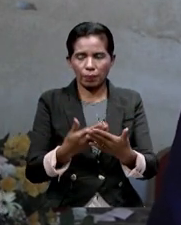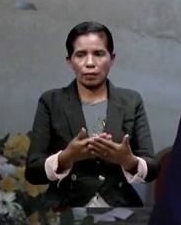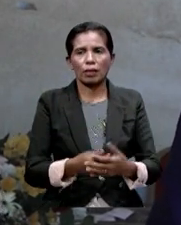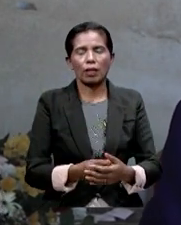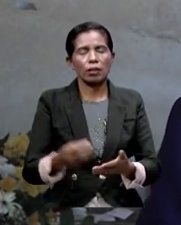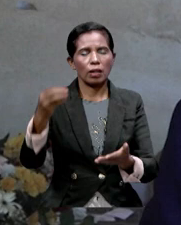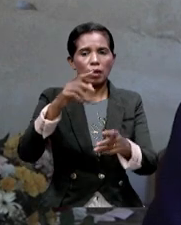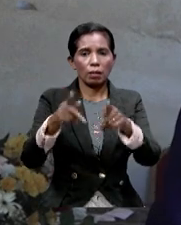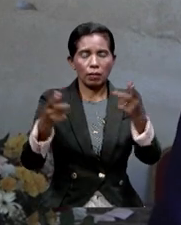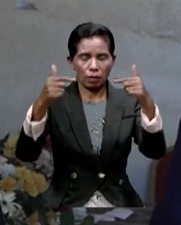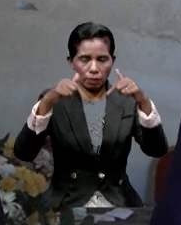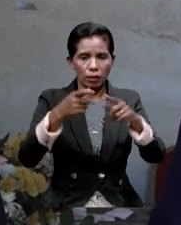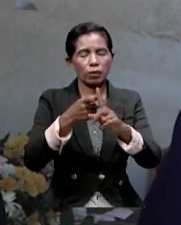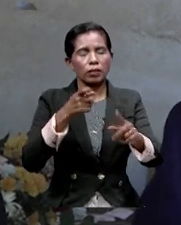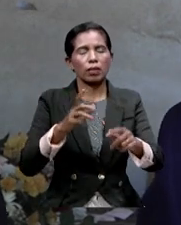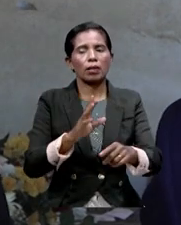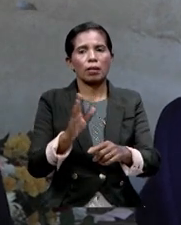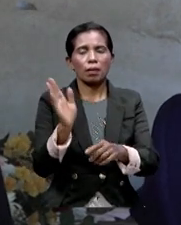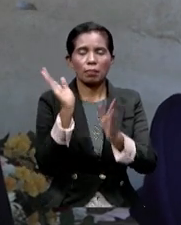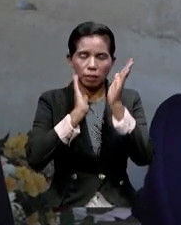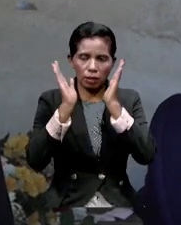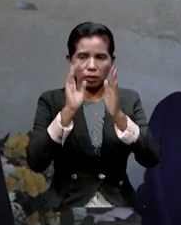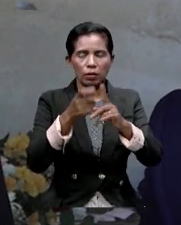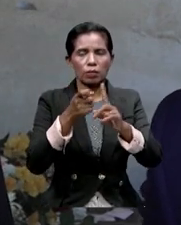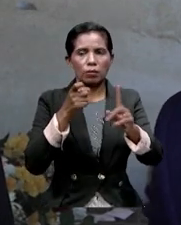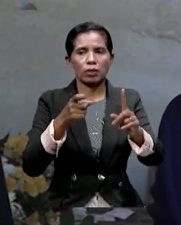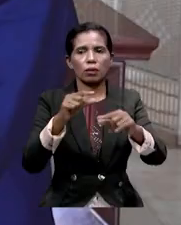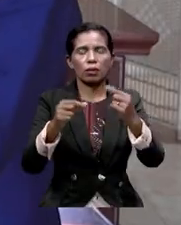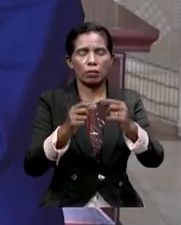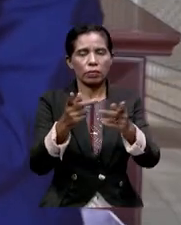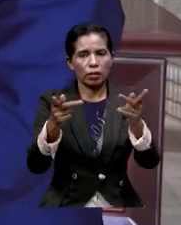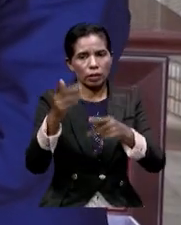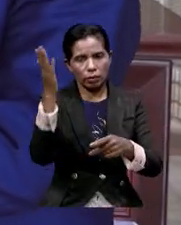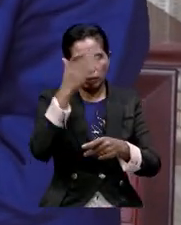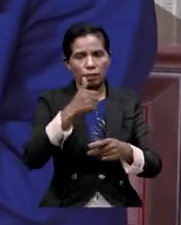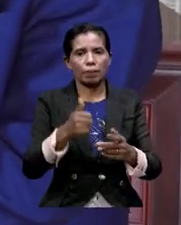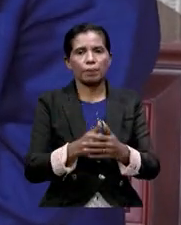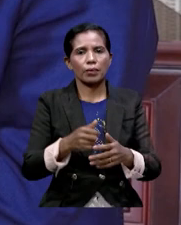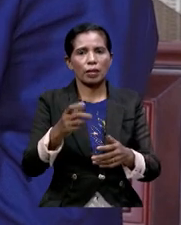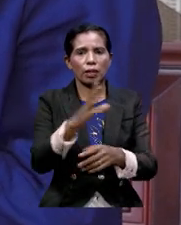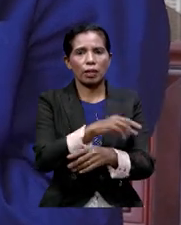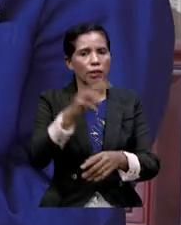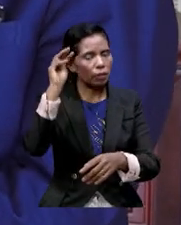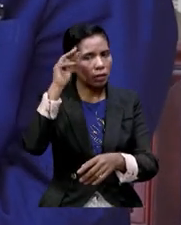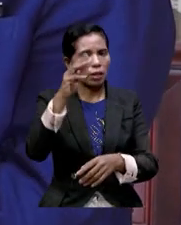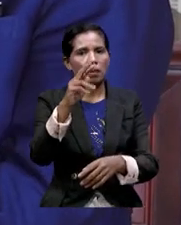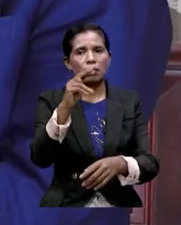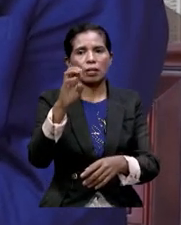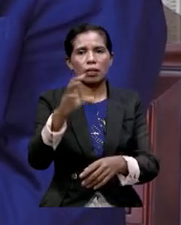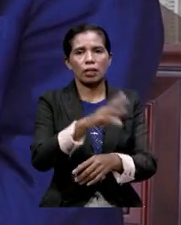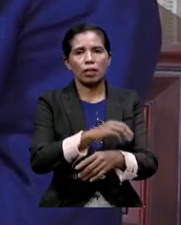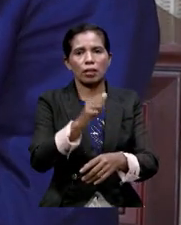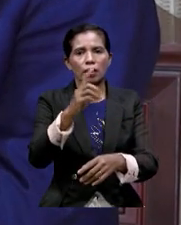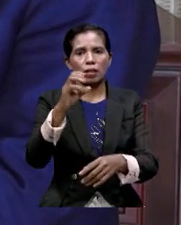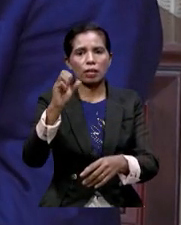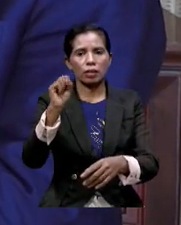investasi dari Malaysia termasuk juga bidang turismo ini. Antes de ex-ministro de negócios estrangeiros na cooperação, Adelziza